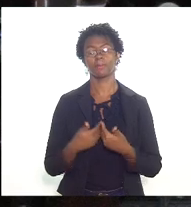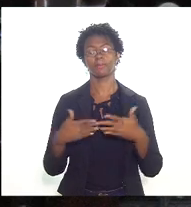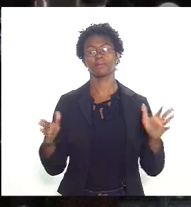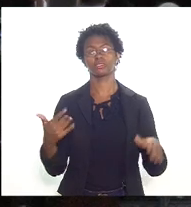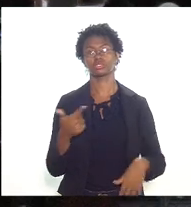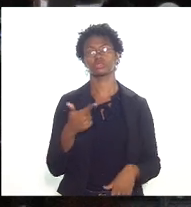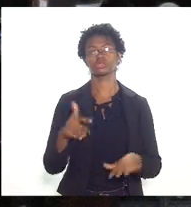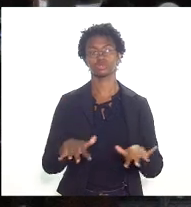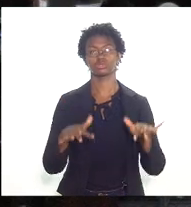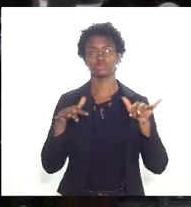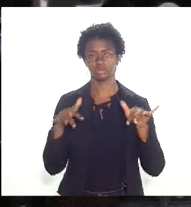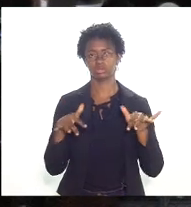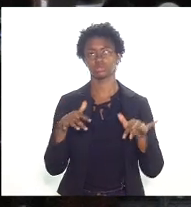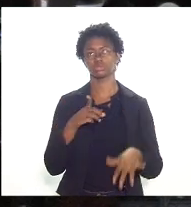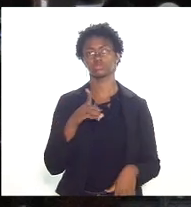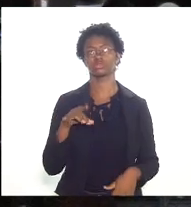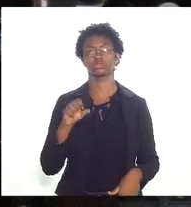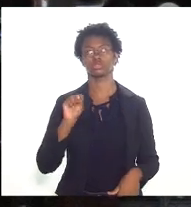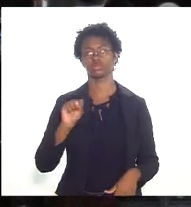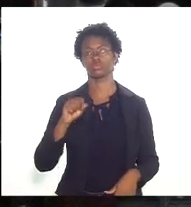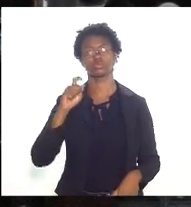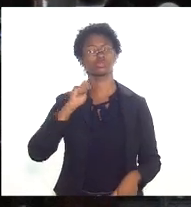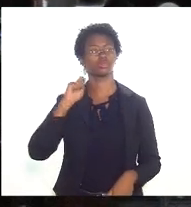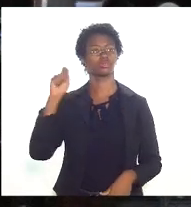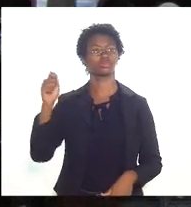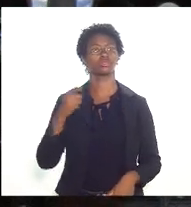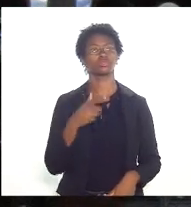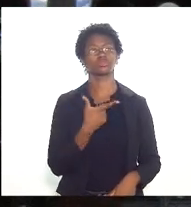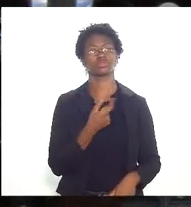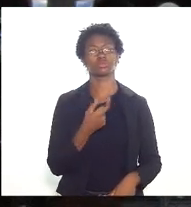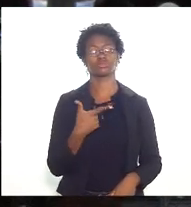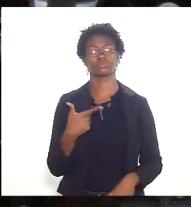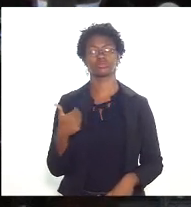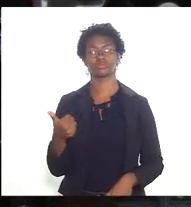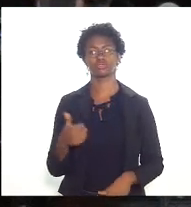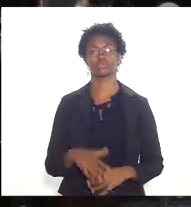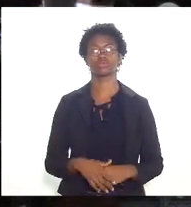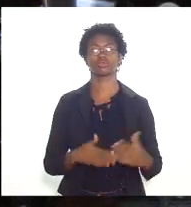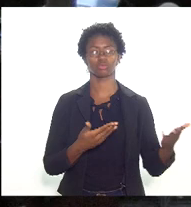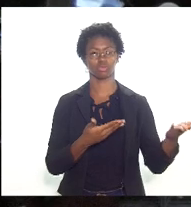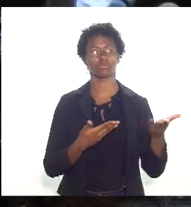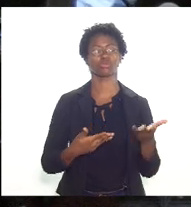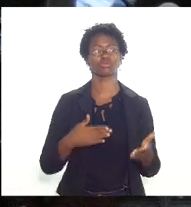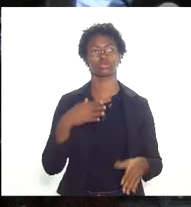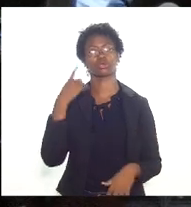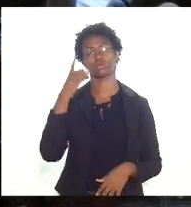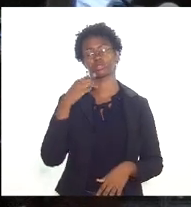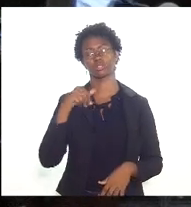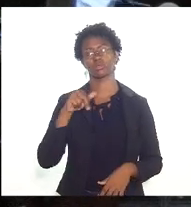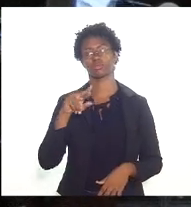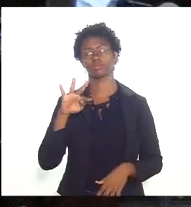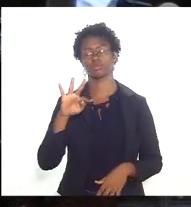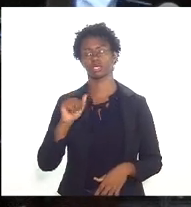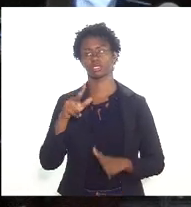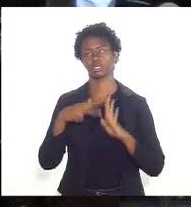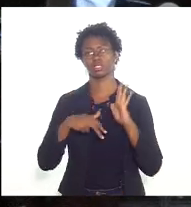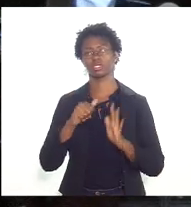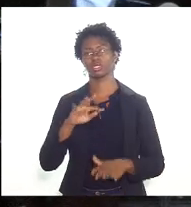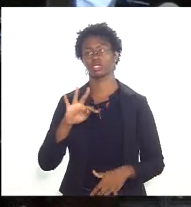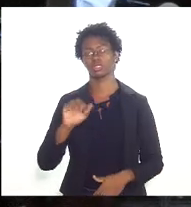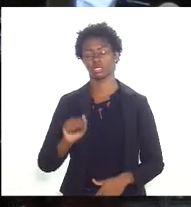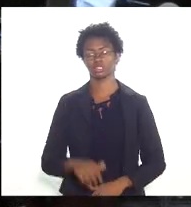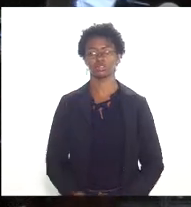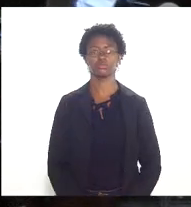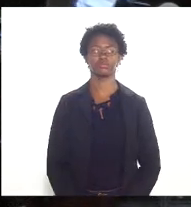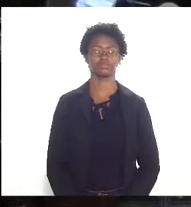sessão extraordinária do dia oito de abril de 21 presidência convida a deputada Martha Rocha fazer a leitura da ata da sessão